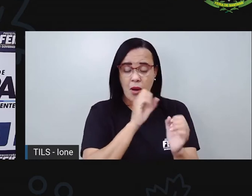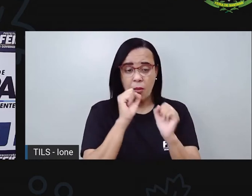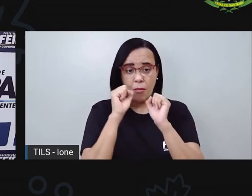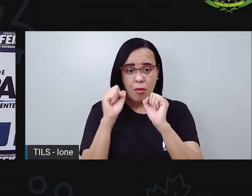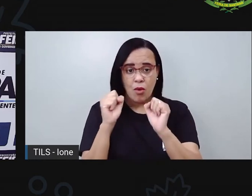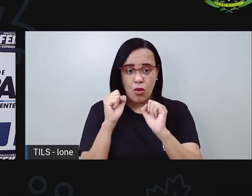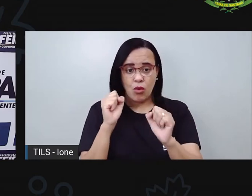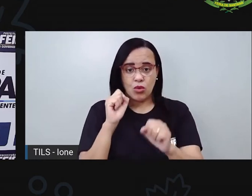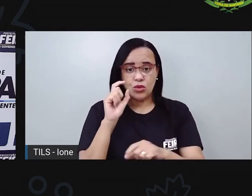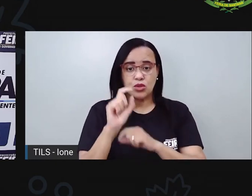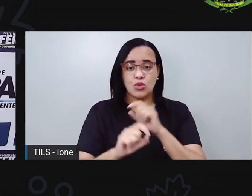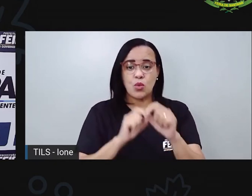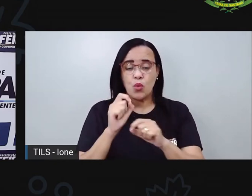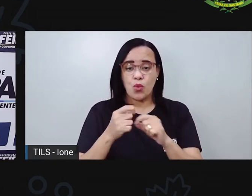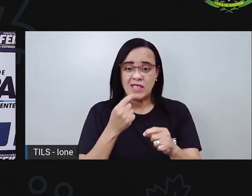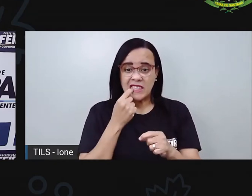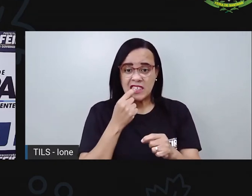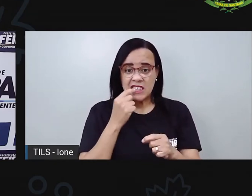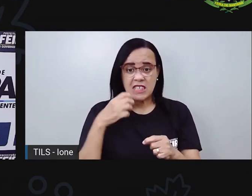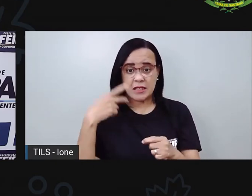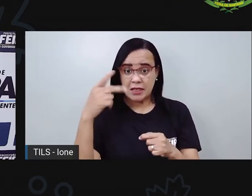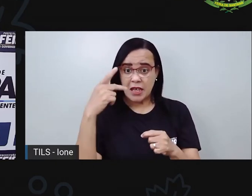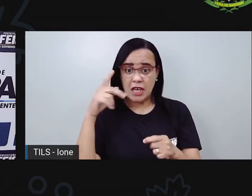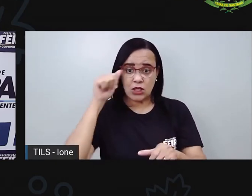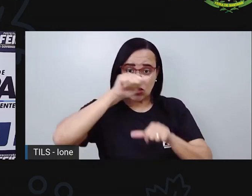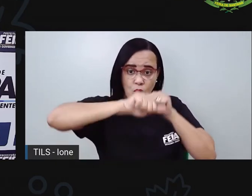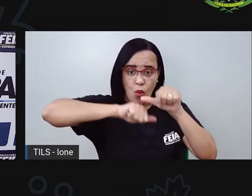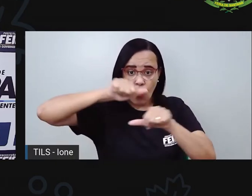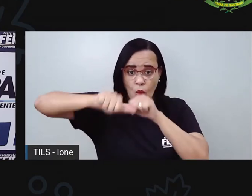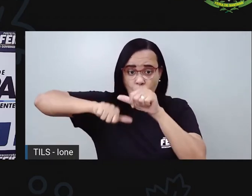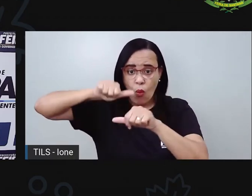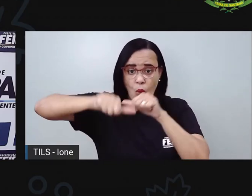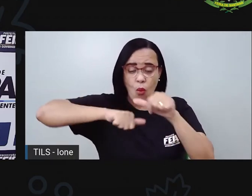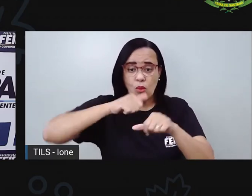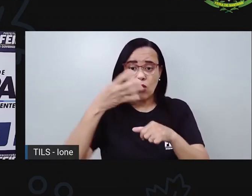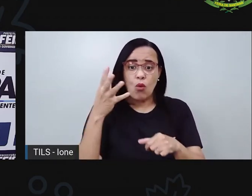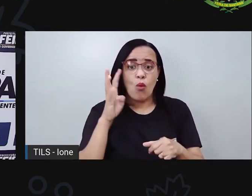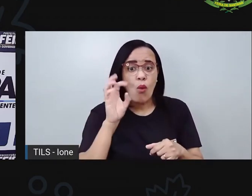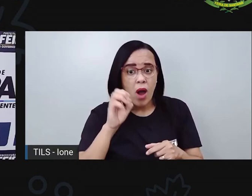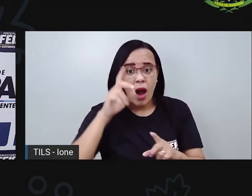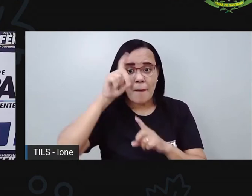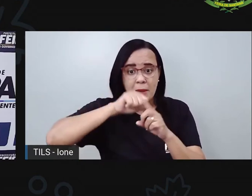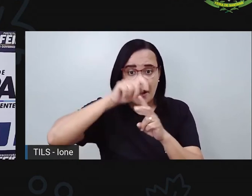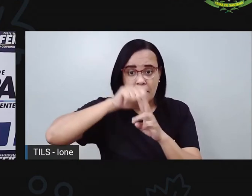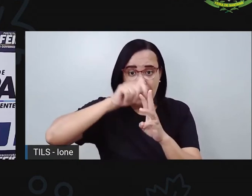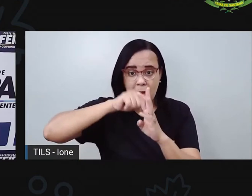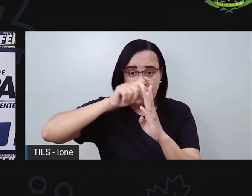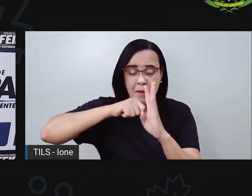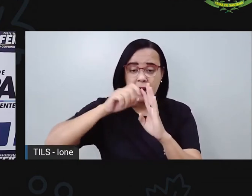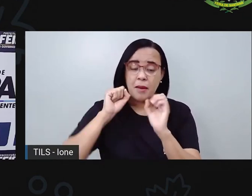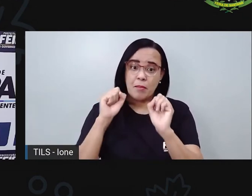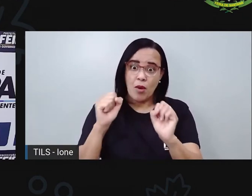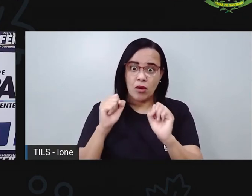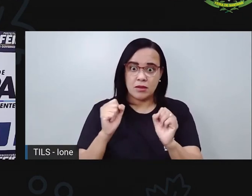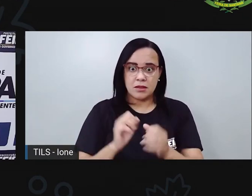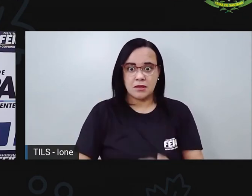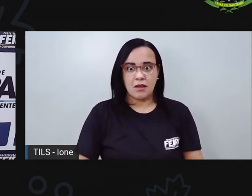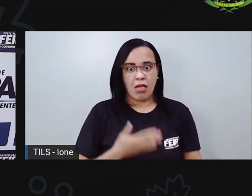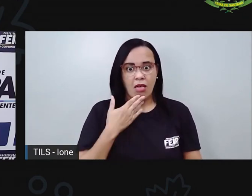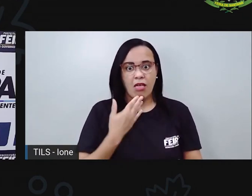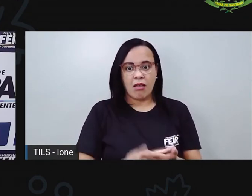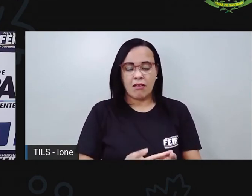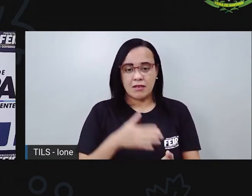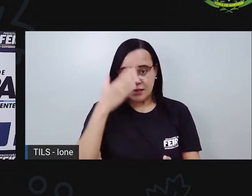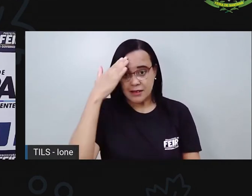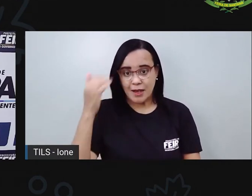trocar todos os dentes da boca 40 meses 40 vezes vocês